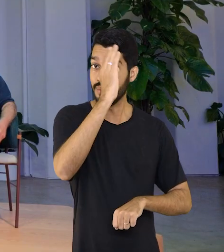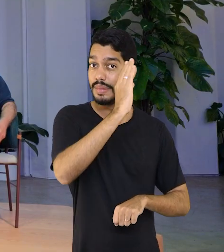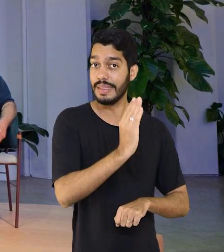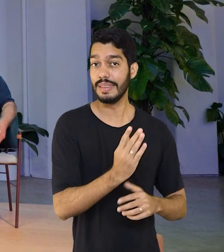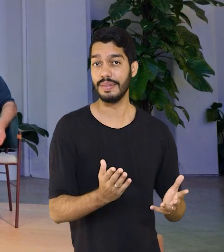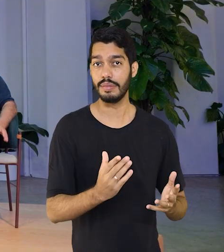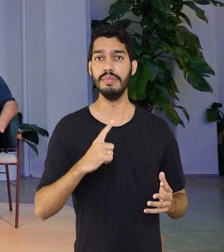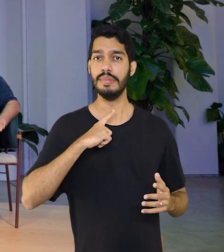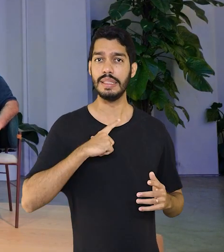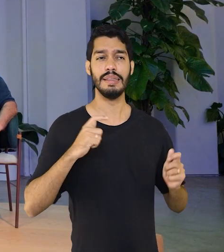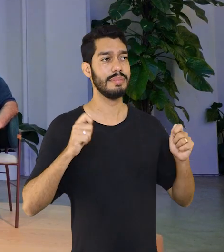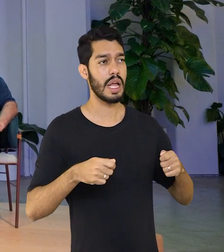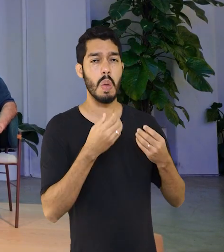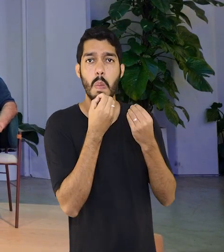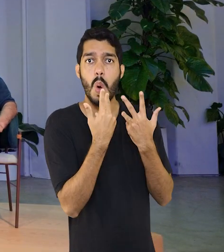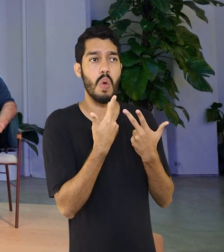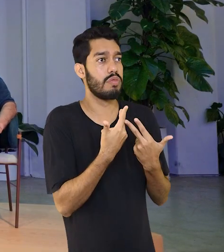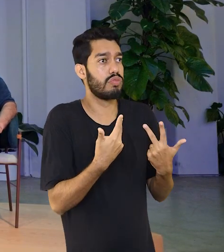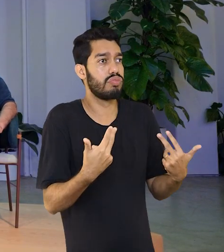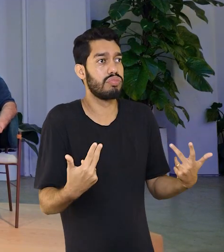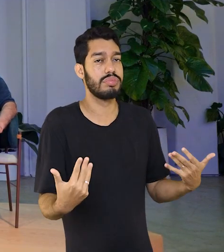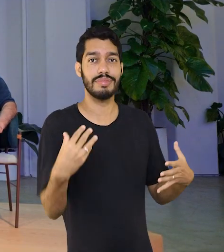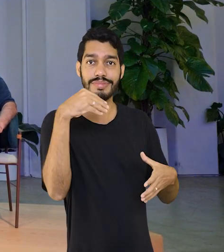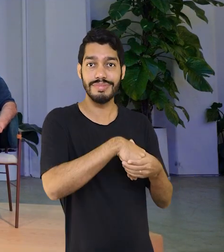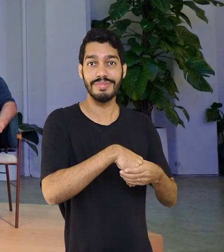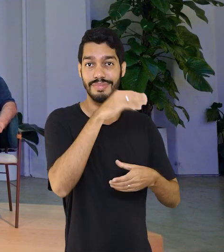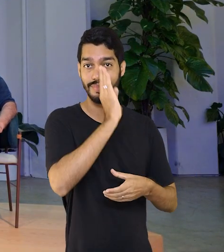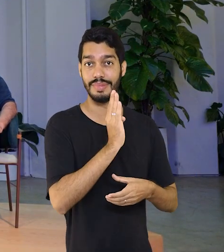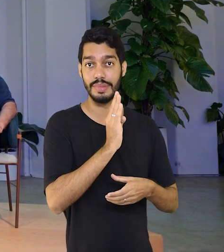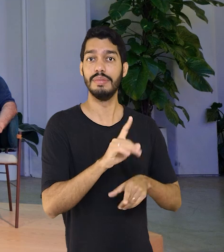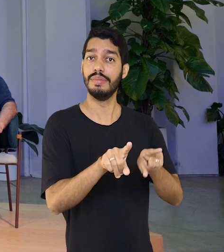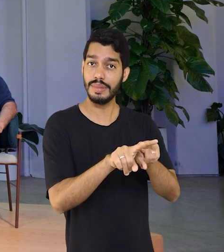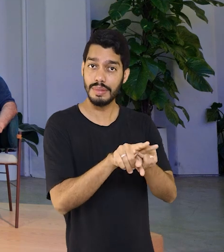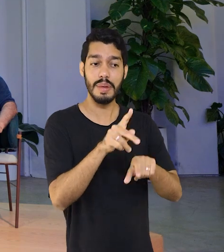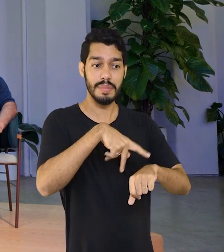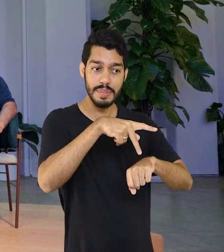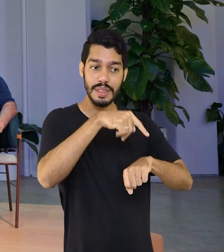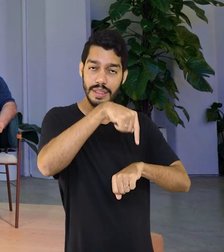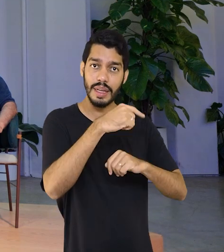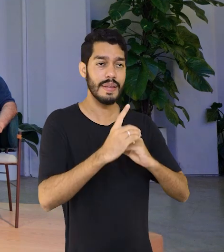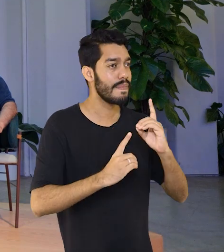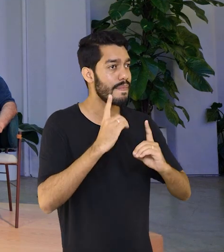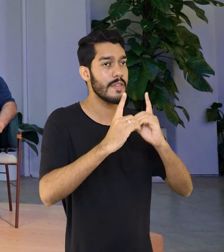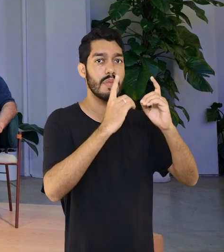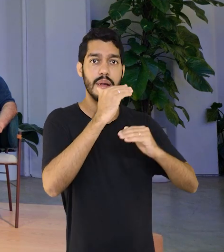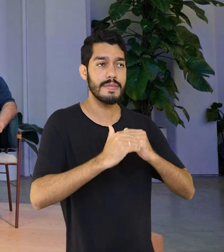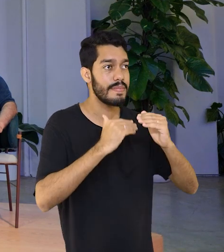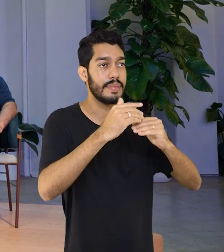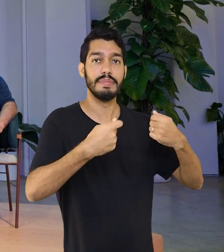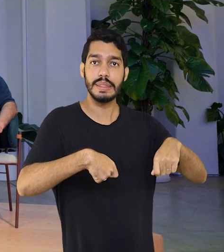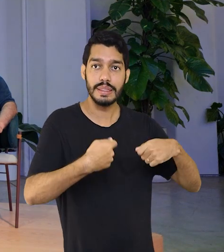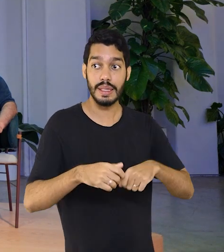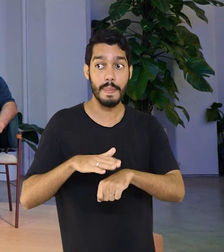mundo aí de vantagens comparativas. E também é um país em desenvolvimento, que precisa crescer, precisa aumentar a renda da